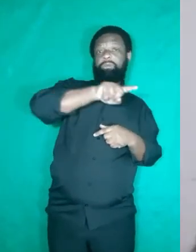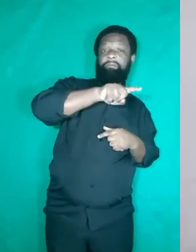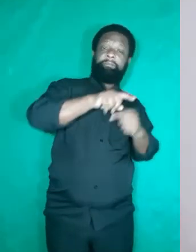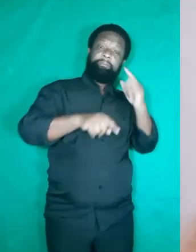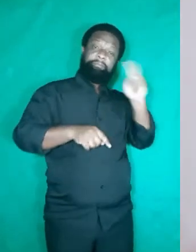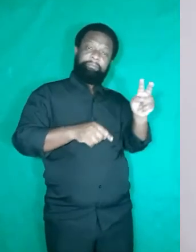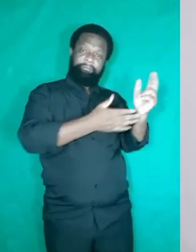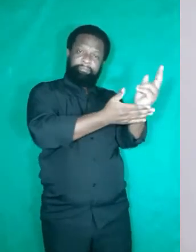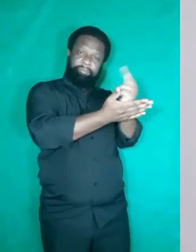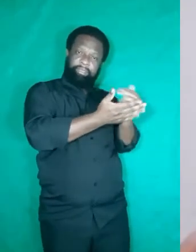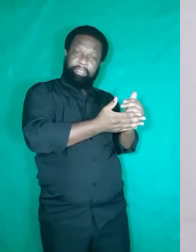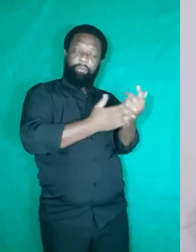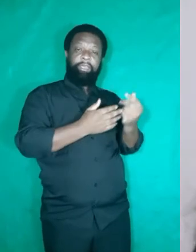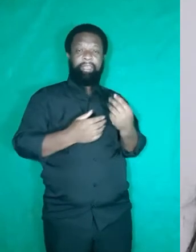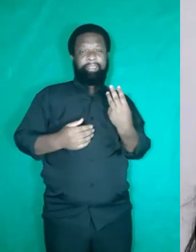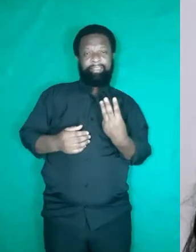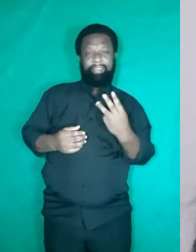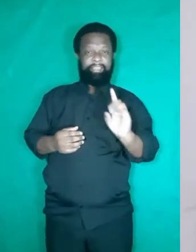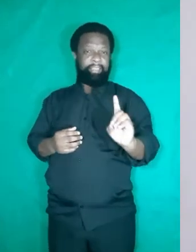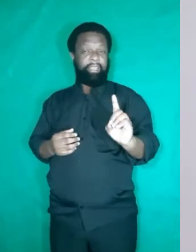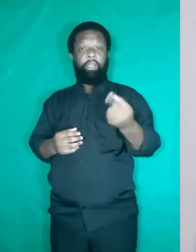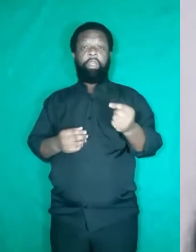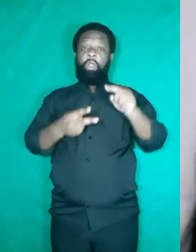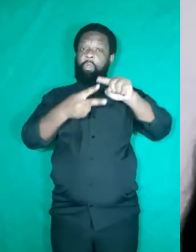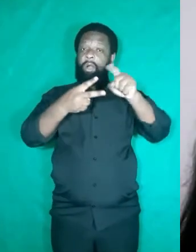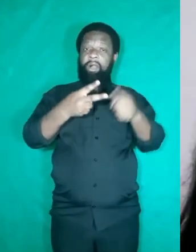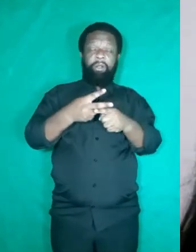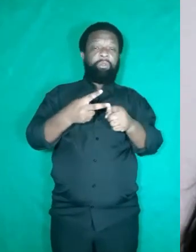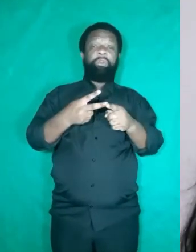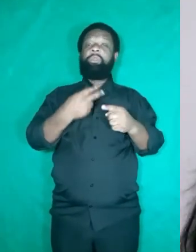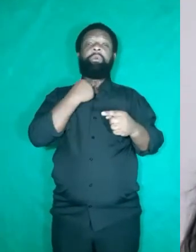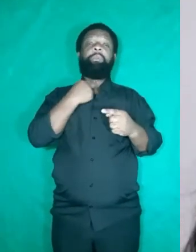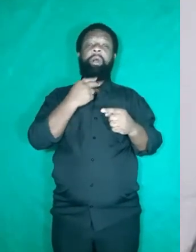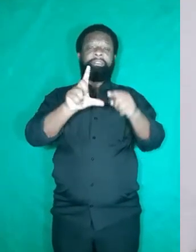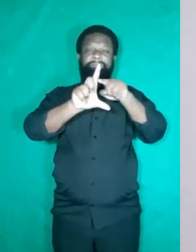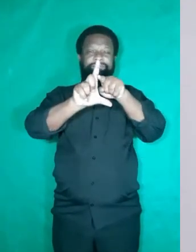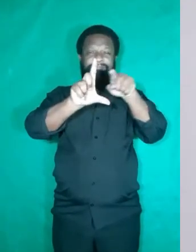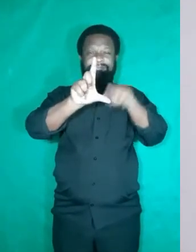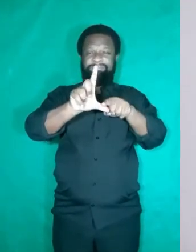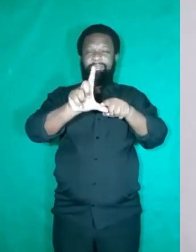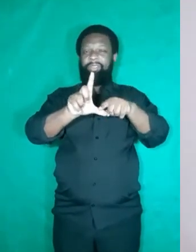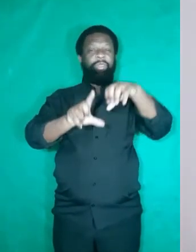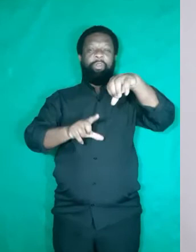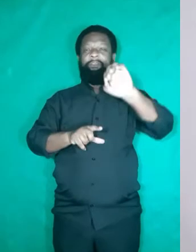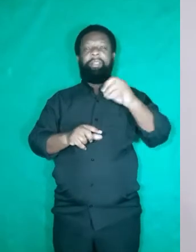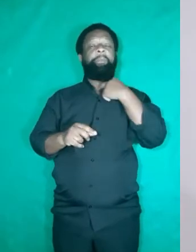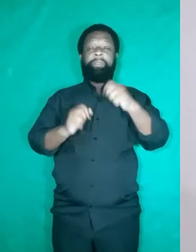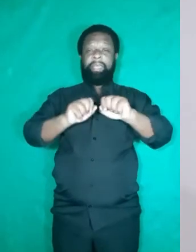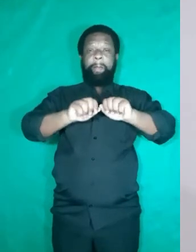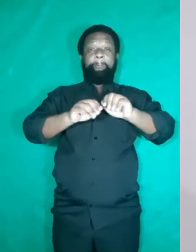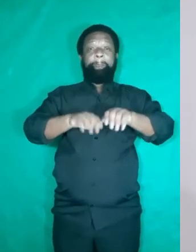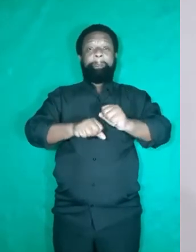tridimensional, os ângulos não são ângulos de 90 graus, são ângulos maiores. Então, como o ângulo é maior,